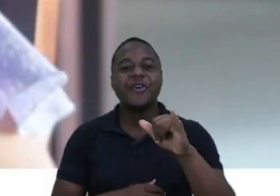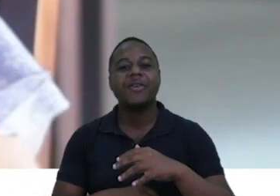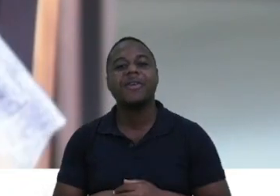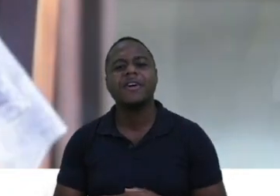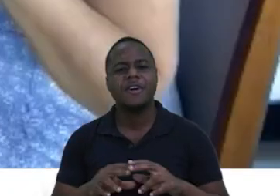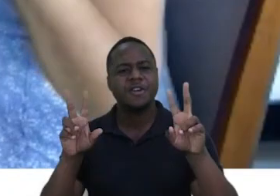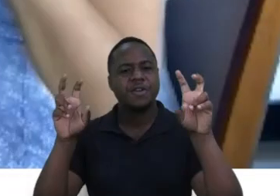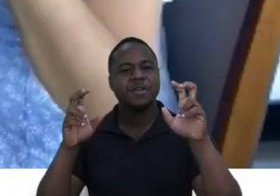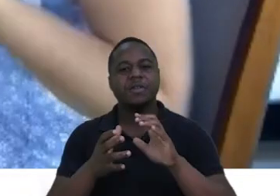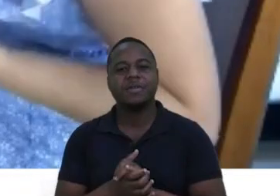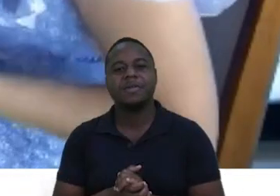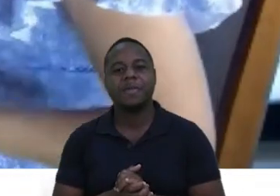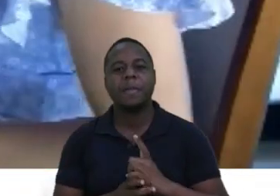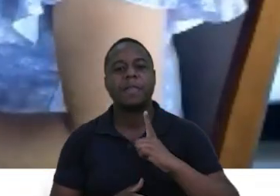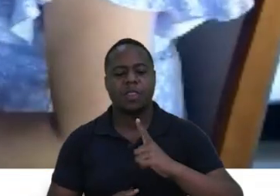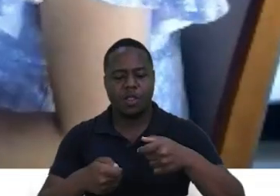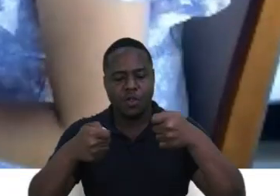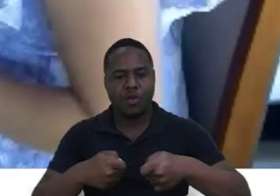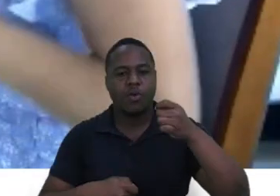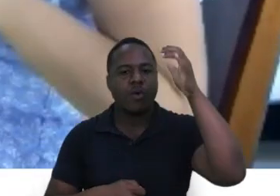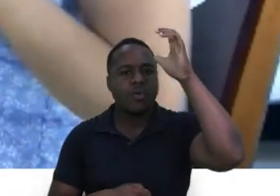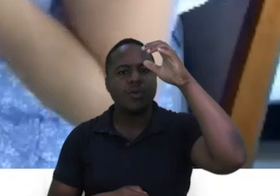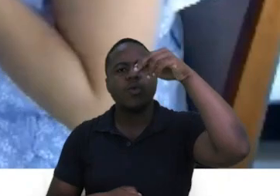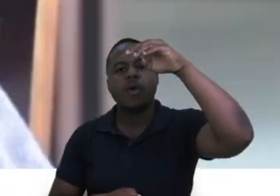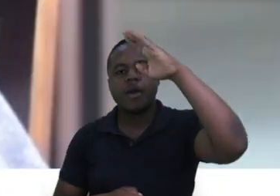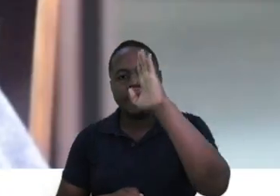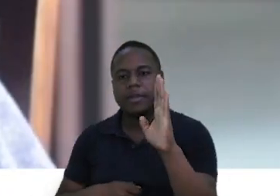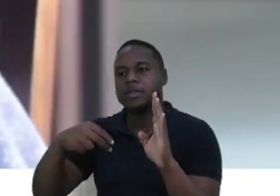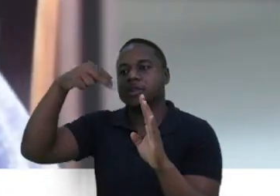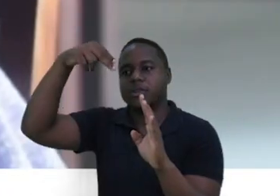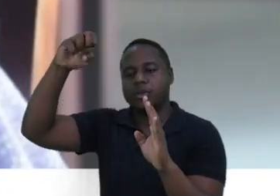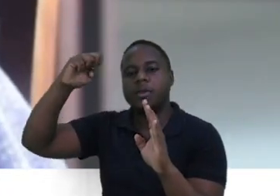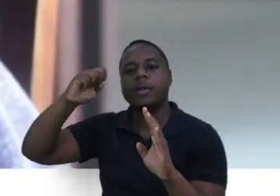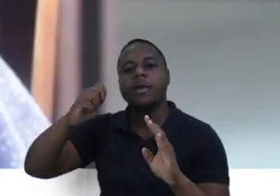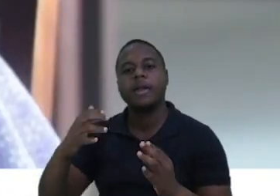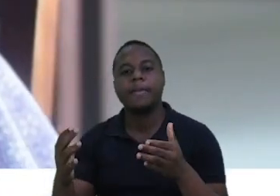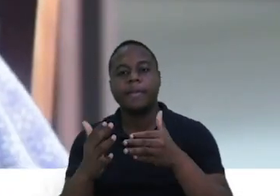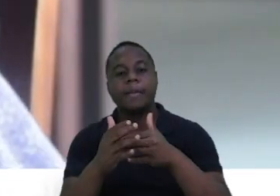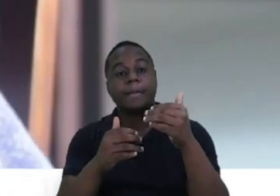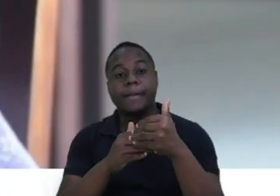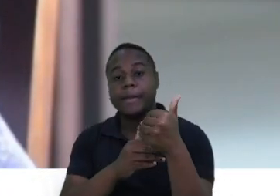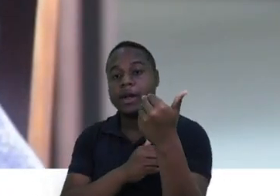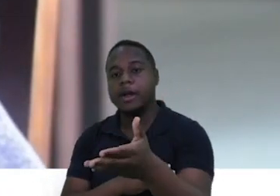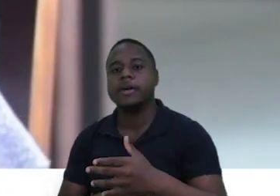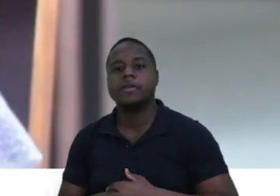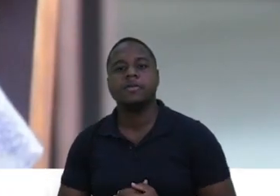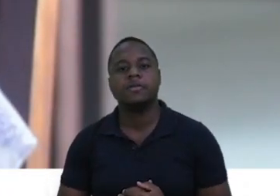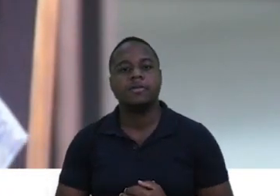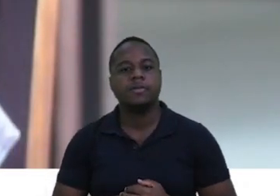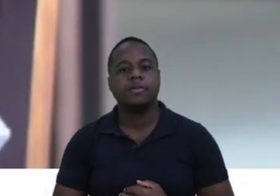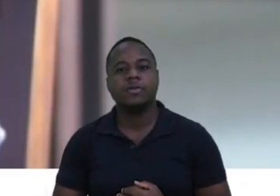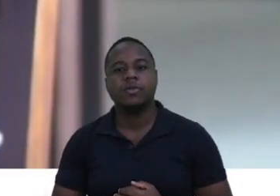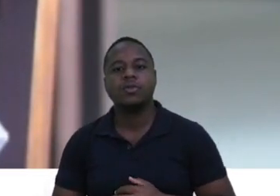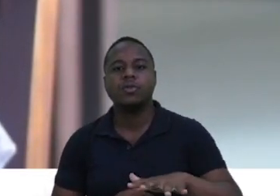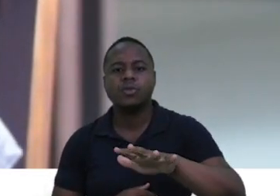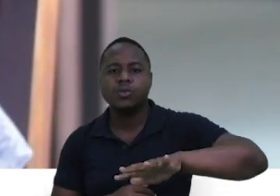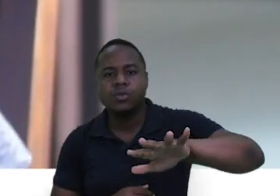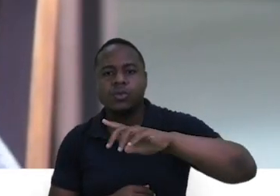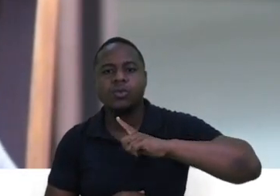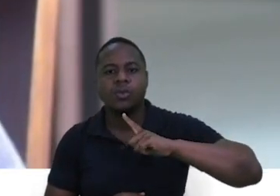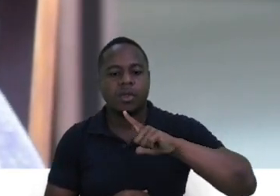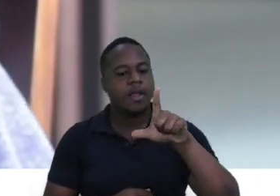essa afirmação da nossa cultura para fora dessas barreiras, né? Que é nosso município, nossa zona